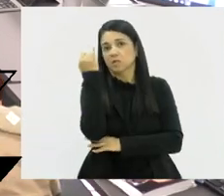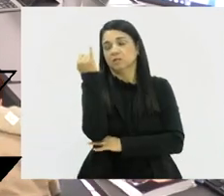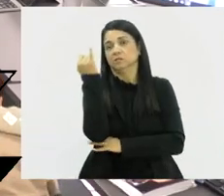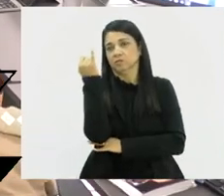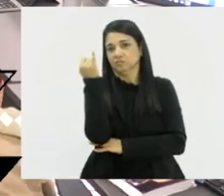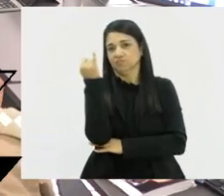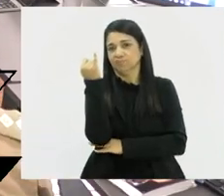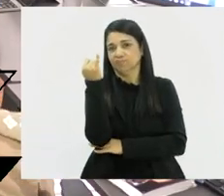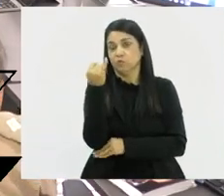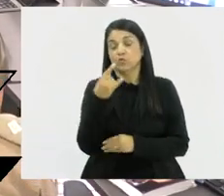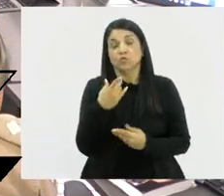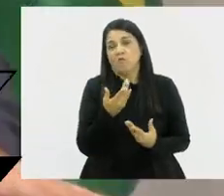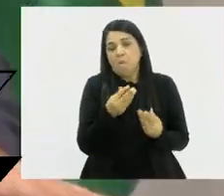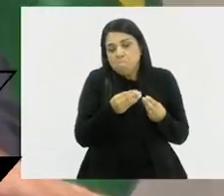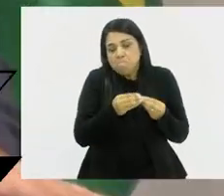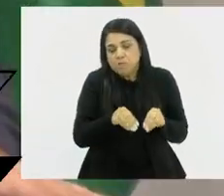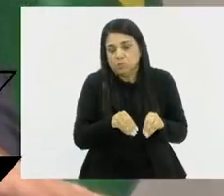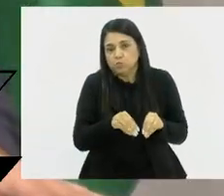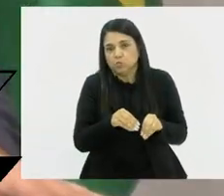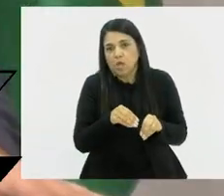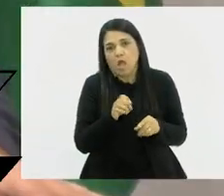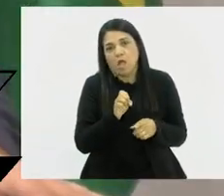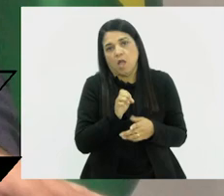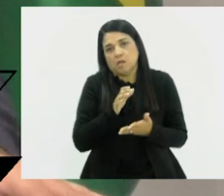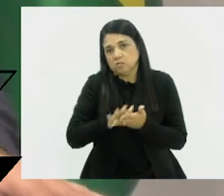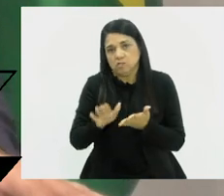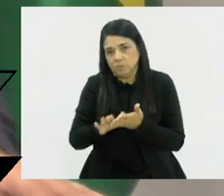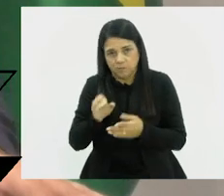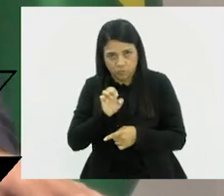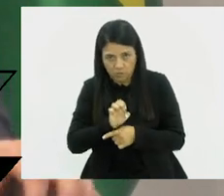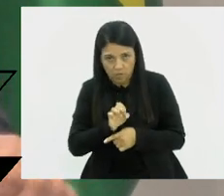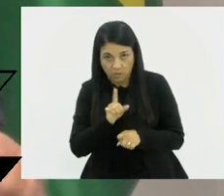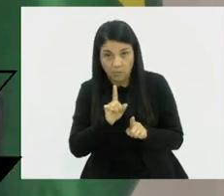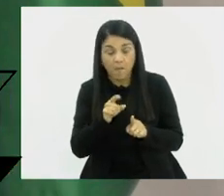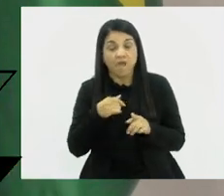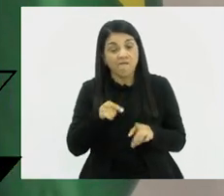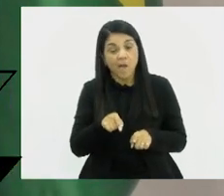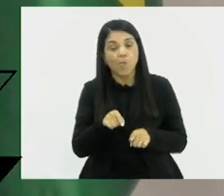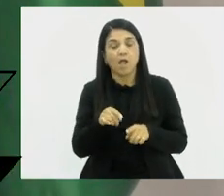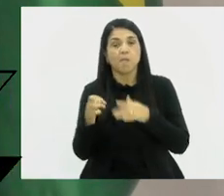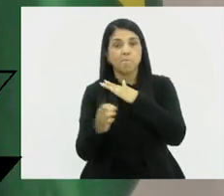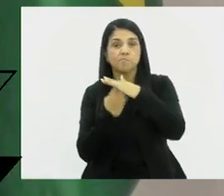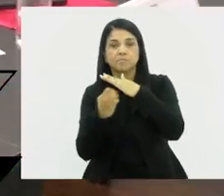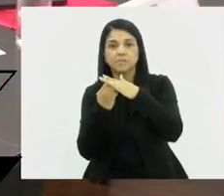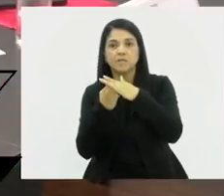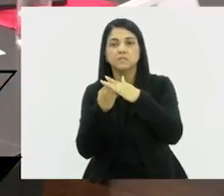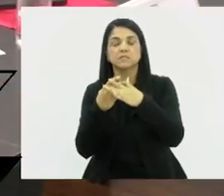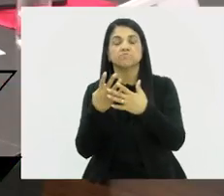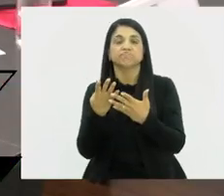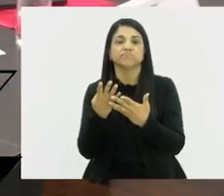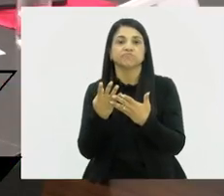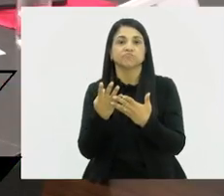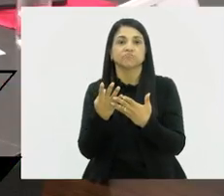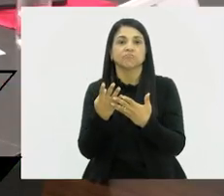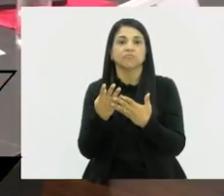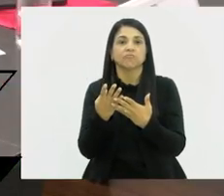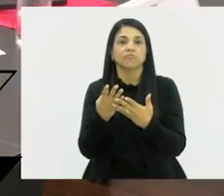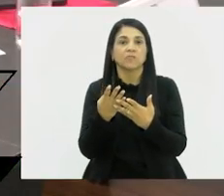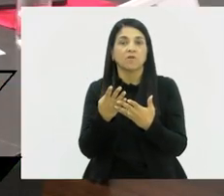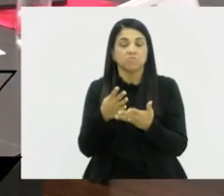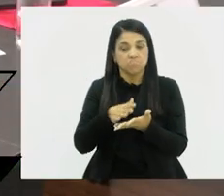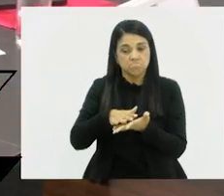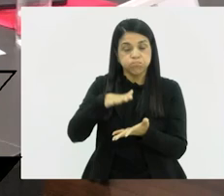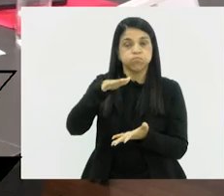vai onerar o Estado e também vai proporcionar que aquelas empresas que têm aí um pagamento volumoso